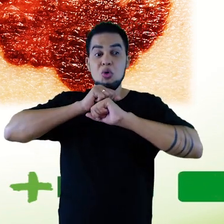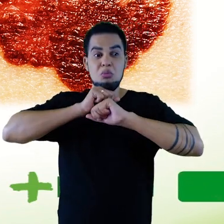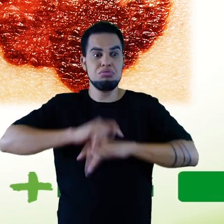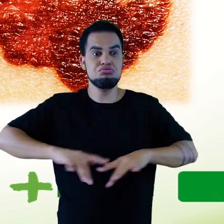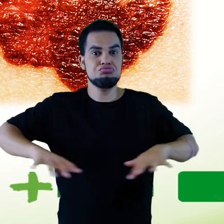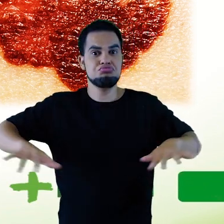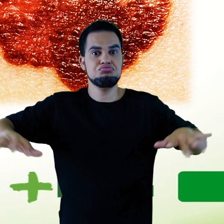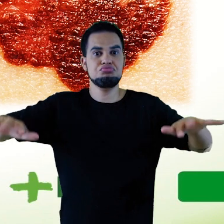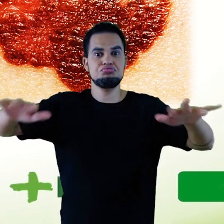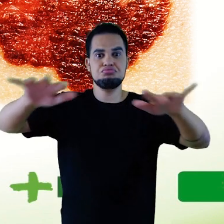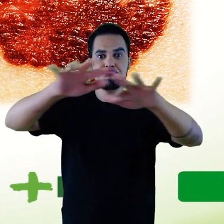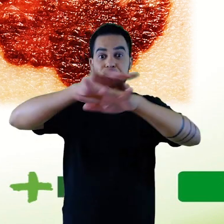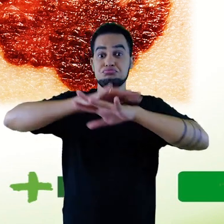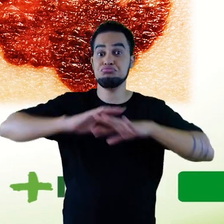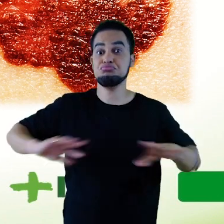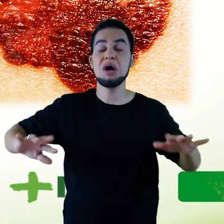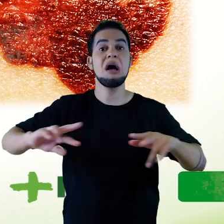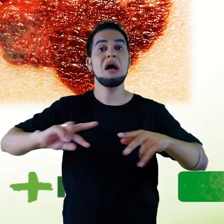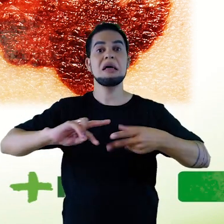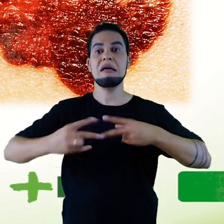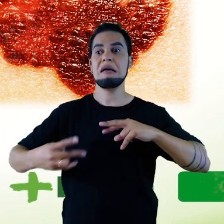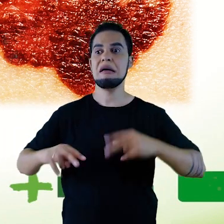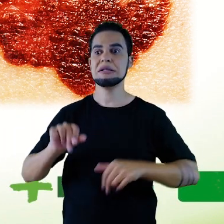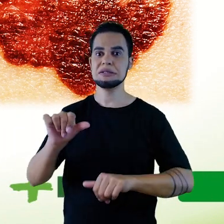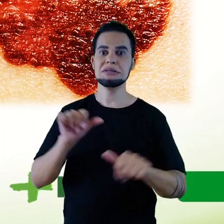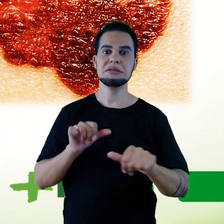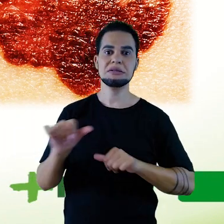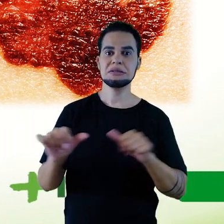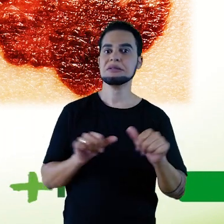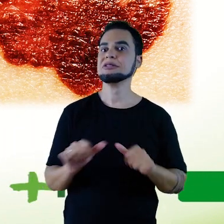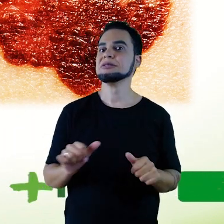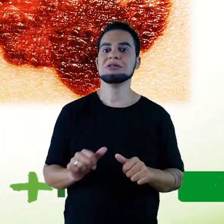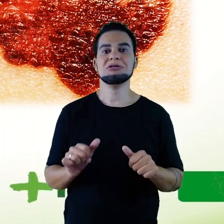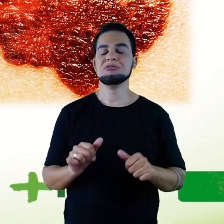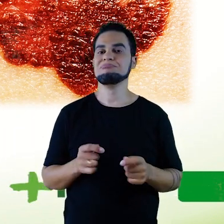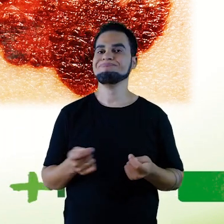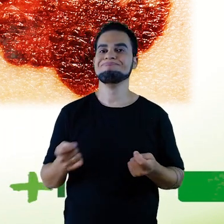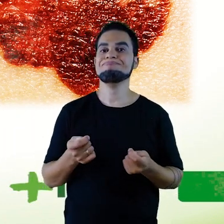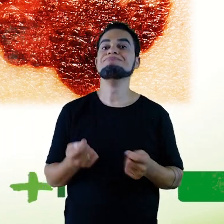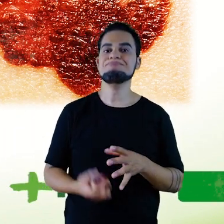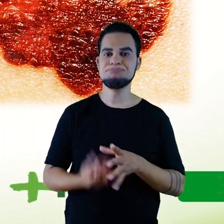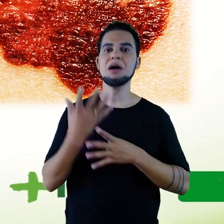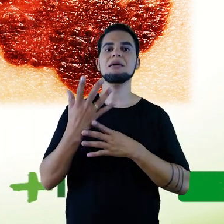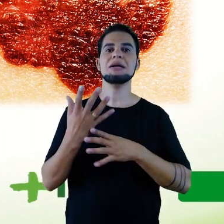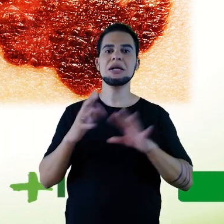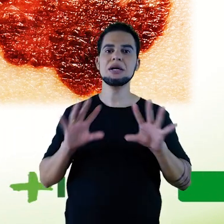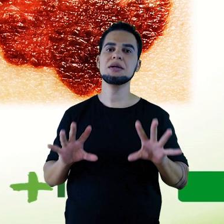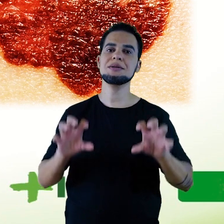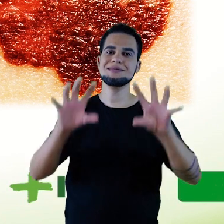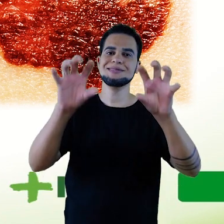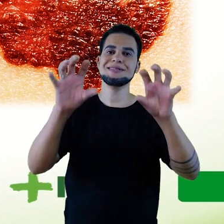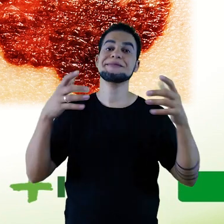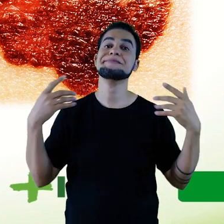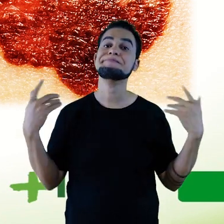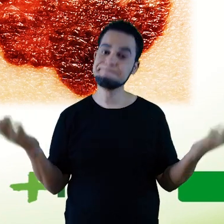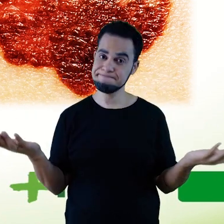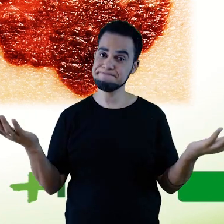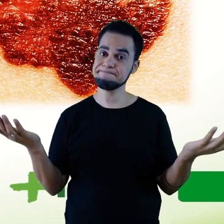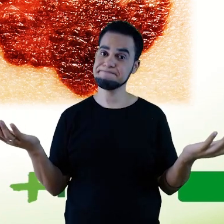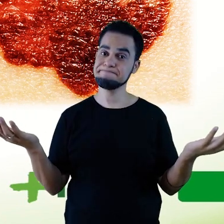centenas de células geneticamente alteradas, irregulares, descontroladas. Câncer.